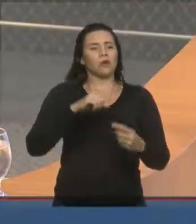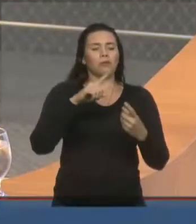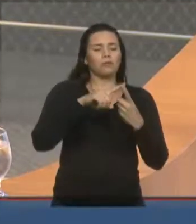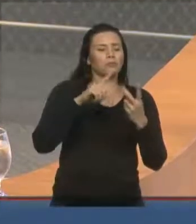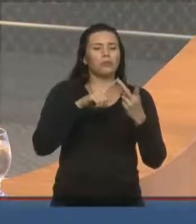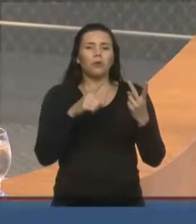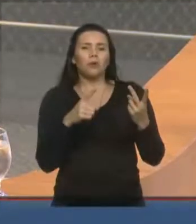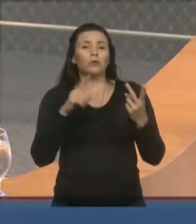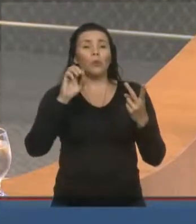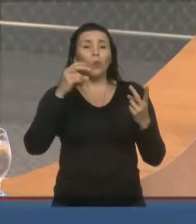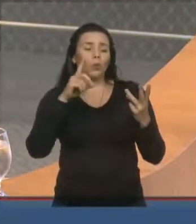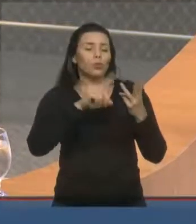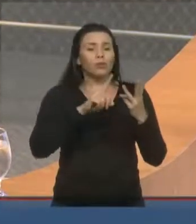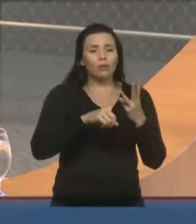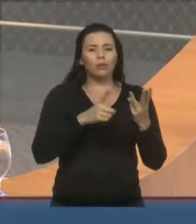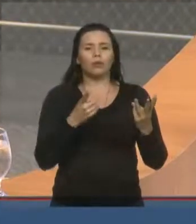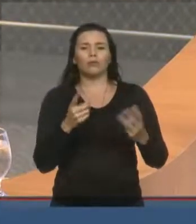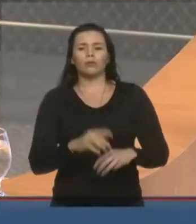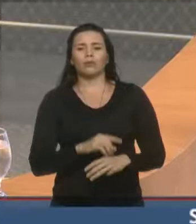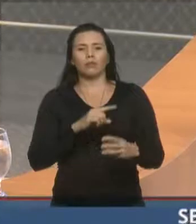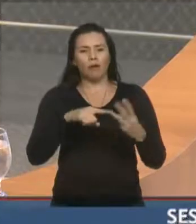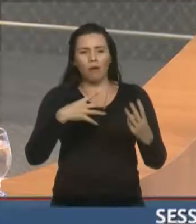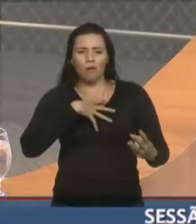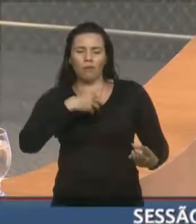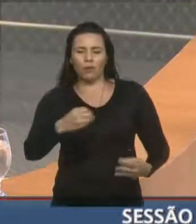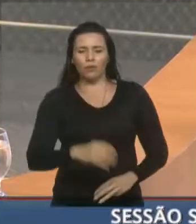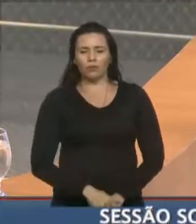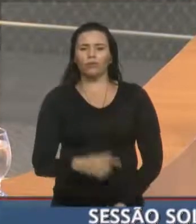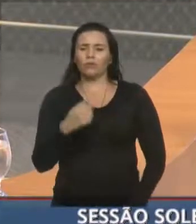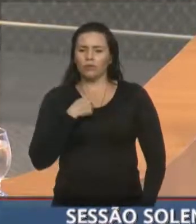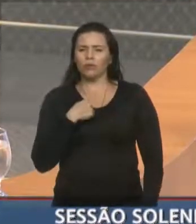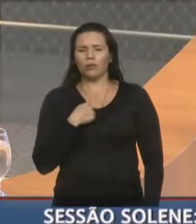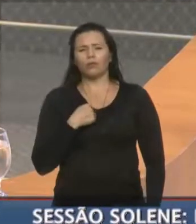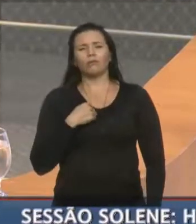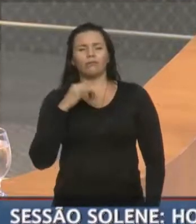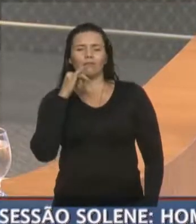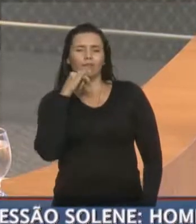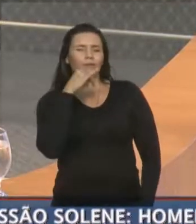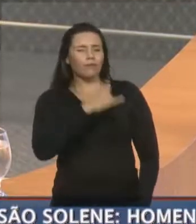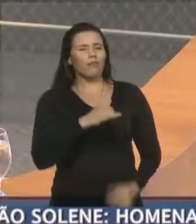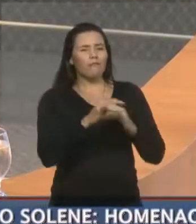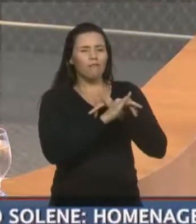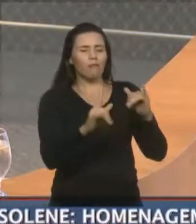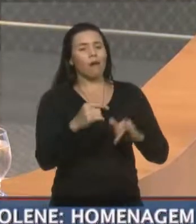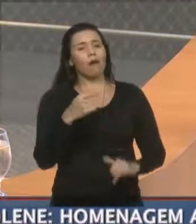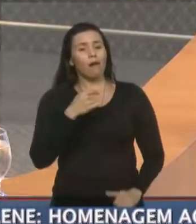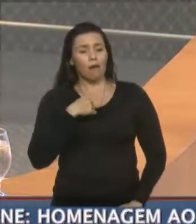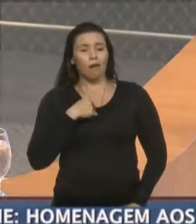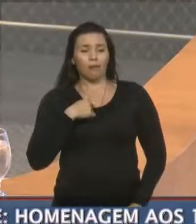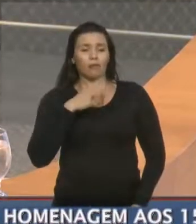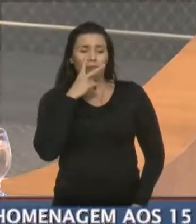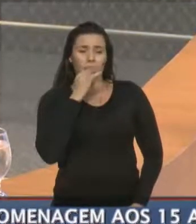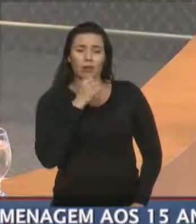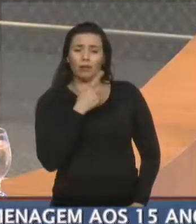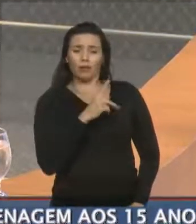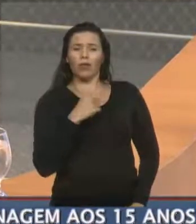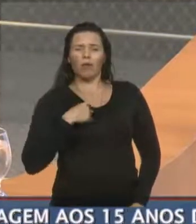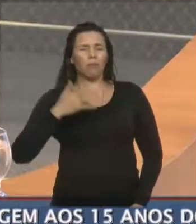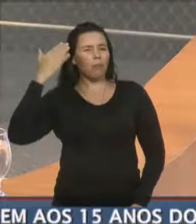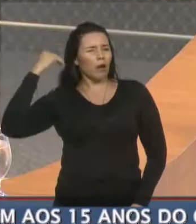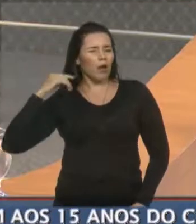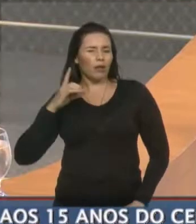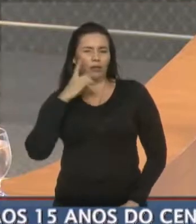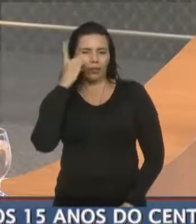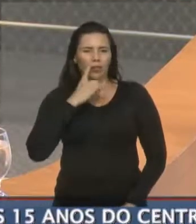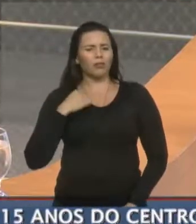pai foi deputado e ele teve a honra de fazer a sessão solene em homenagem aos verdadeiros heróis do mundo moderno. E